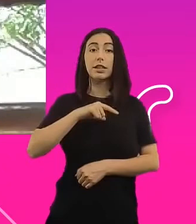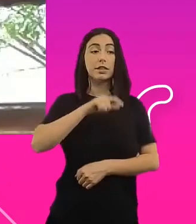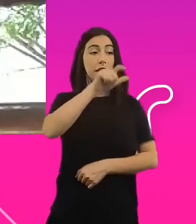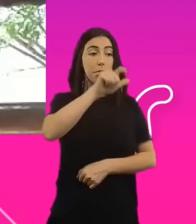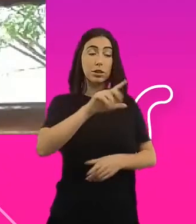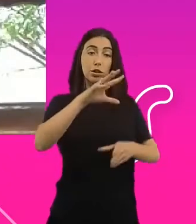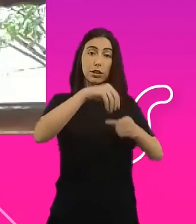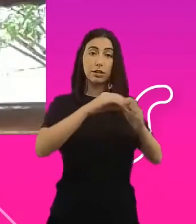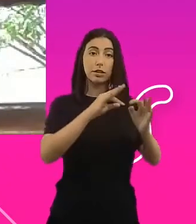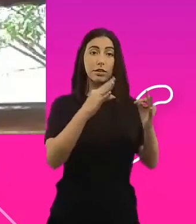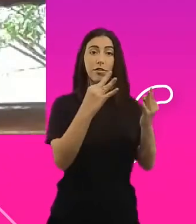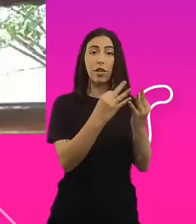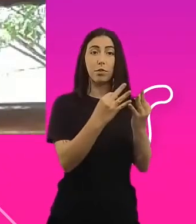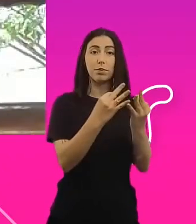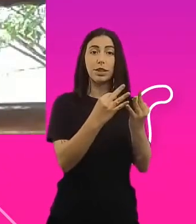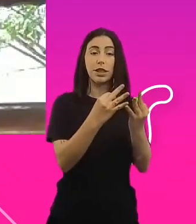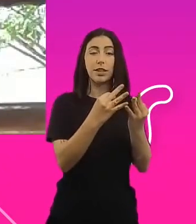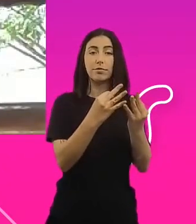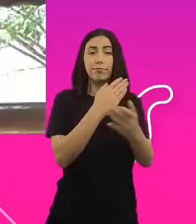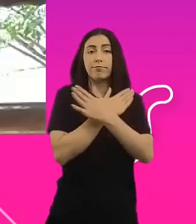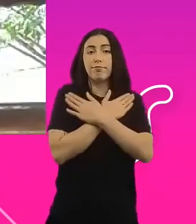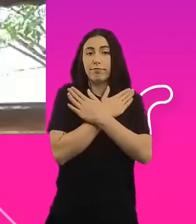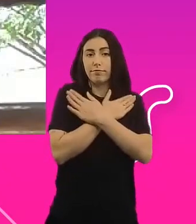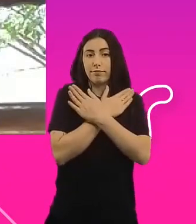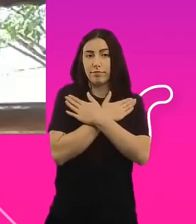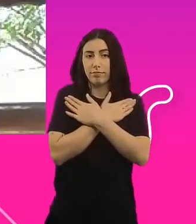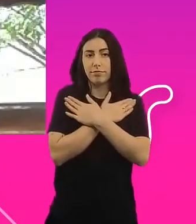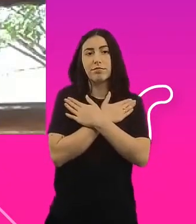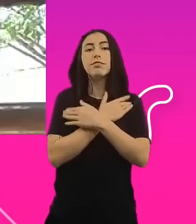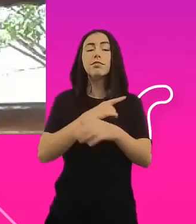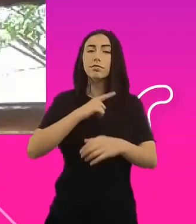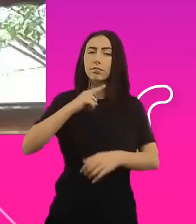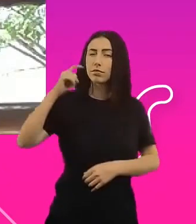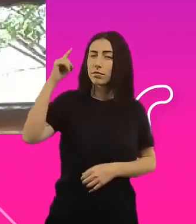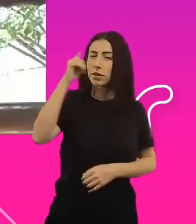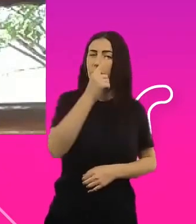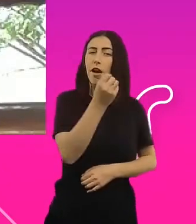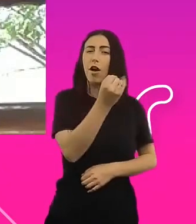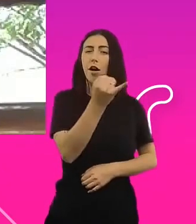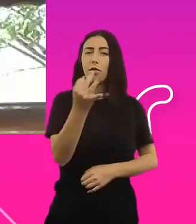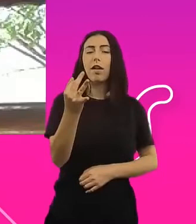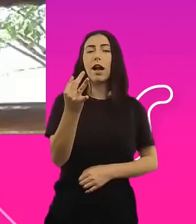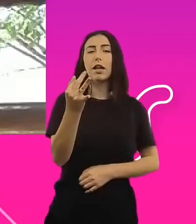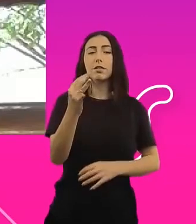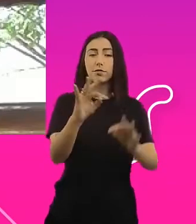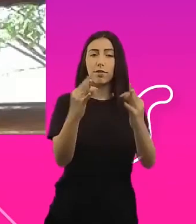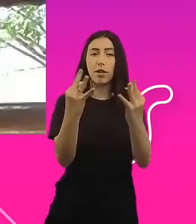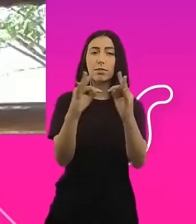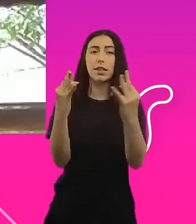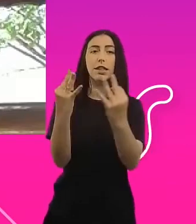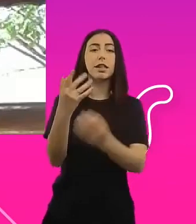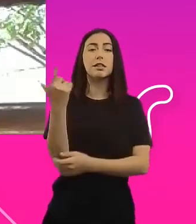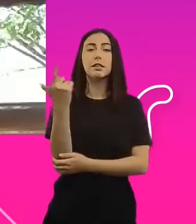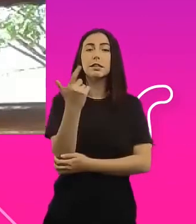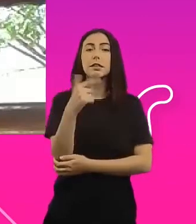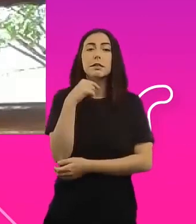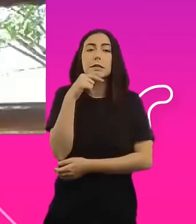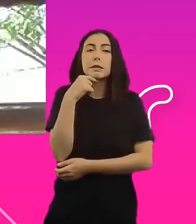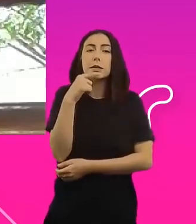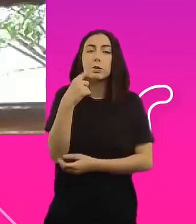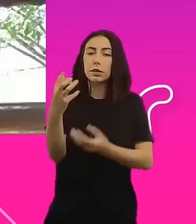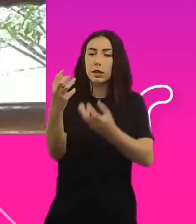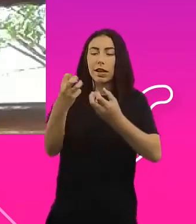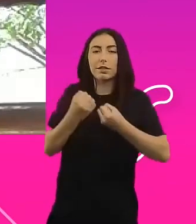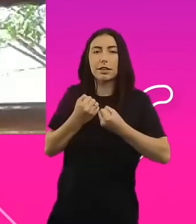muito complicada, né, muitas não conseguiram acessar o auxílio emergencial também, então estão